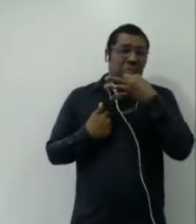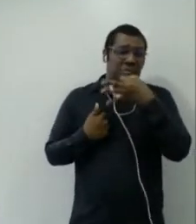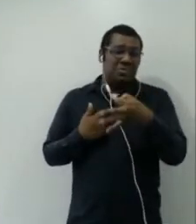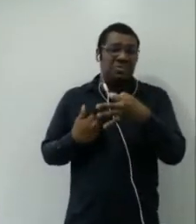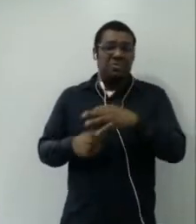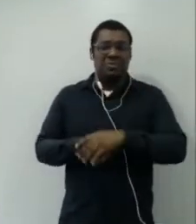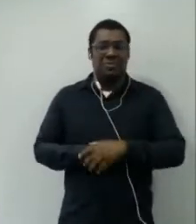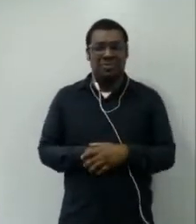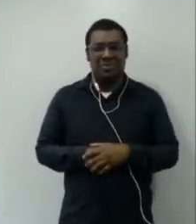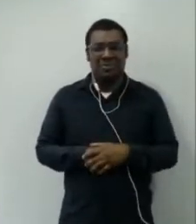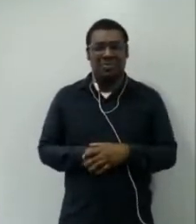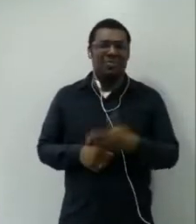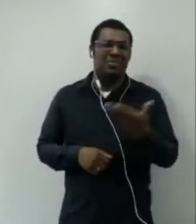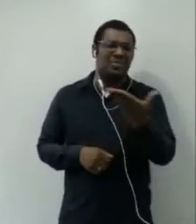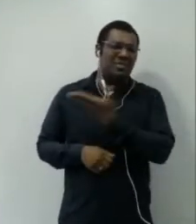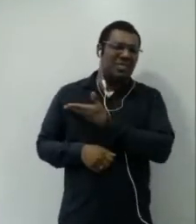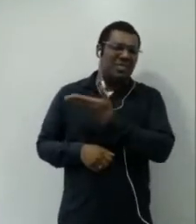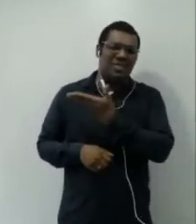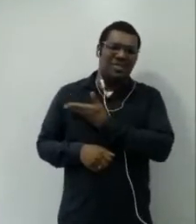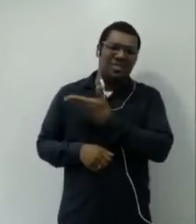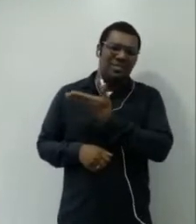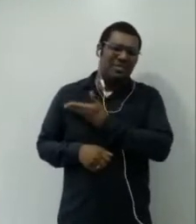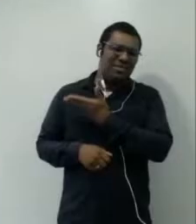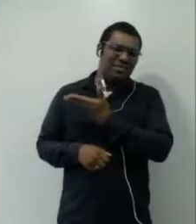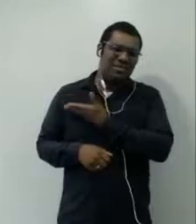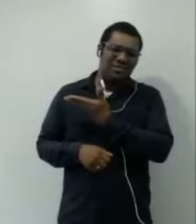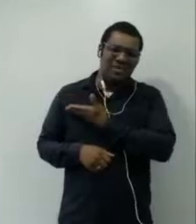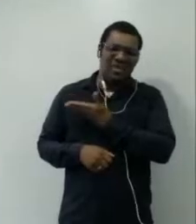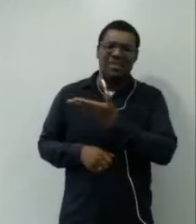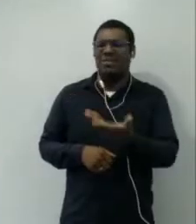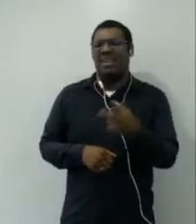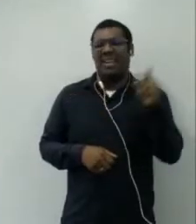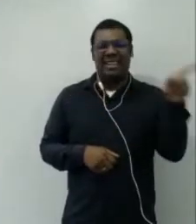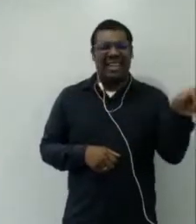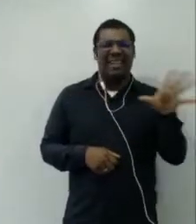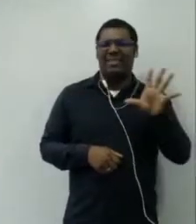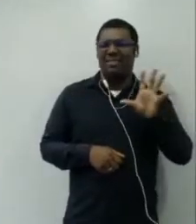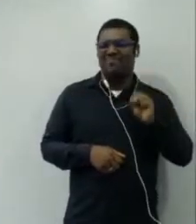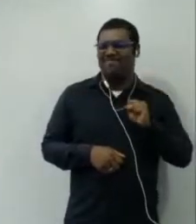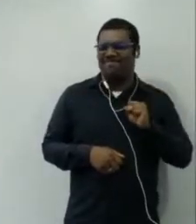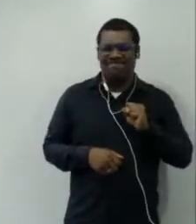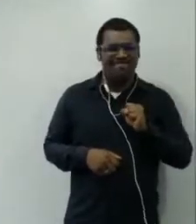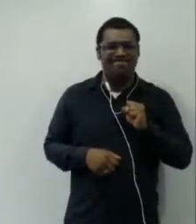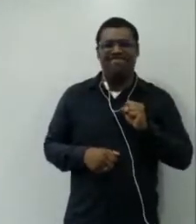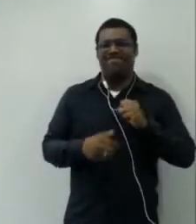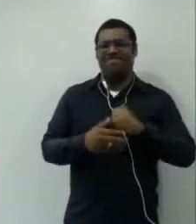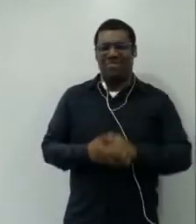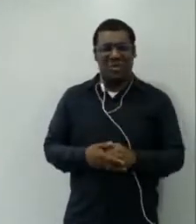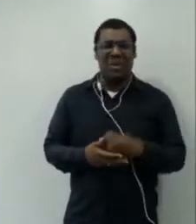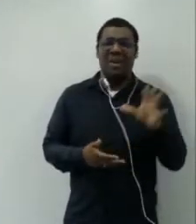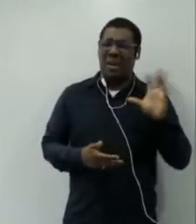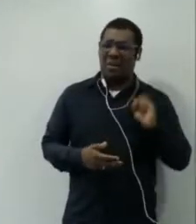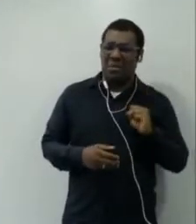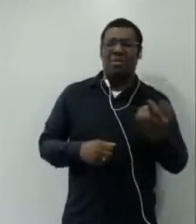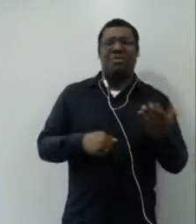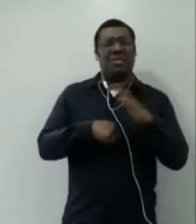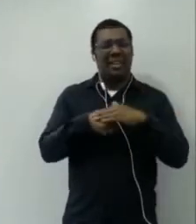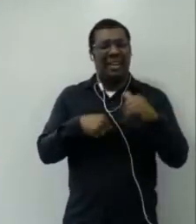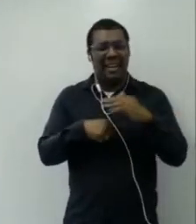gentil amigo de trato, cortês, amoroso, como foi dito aqui, delicado nas